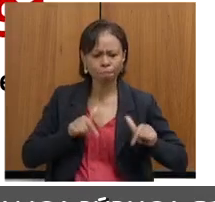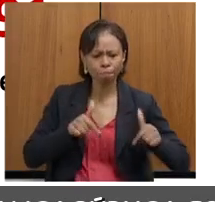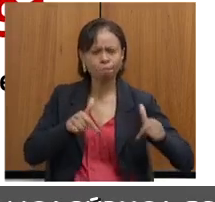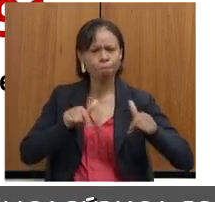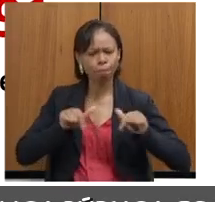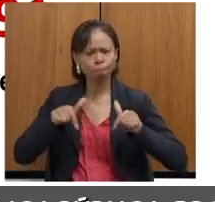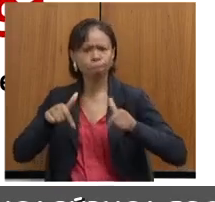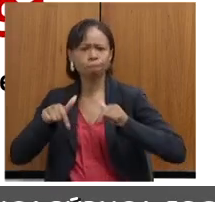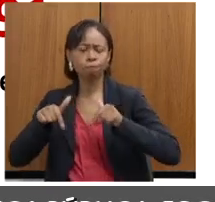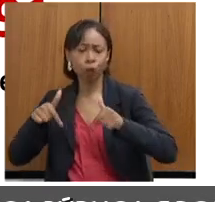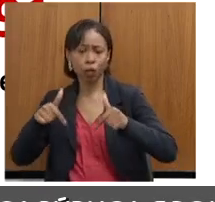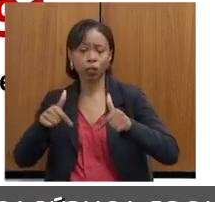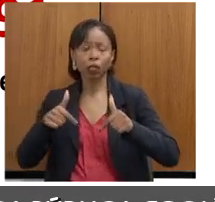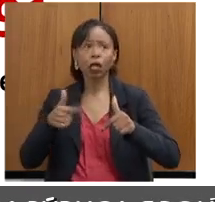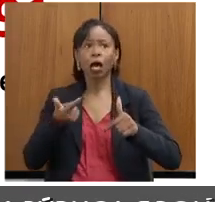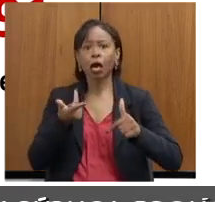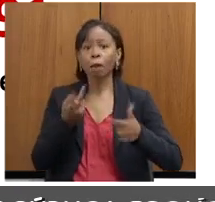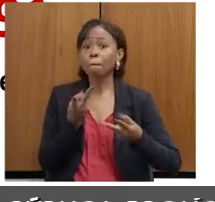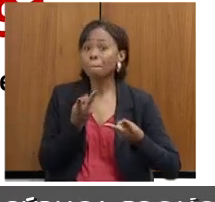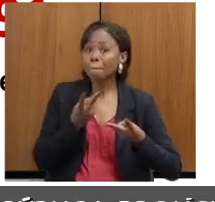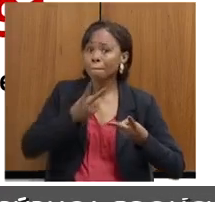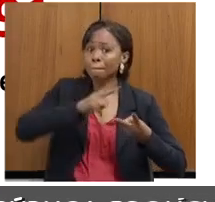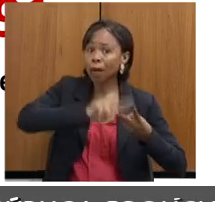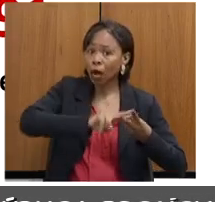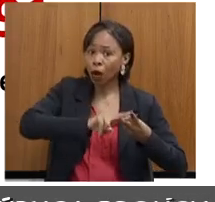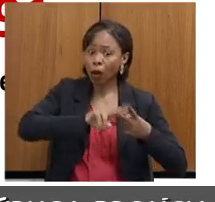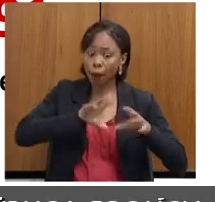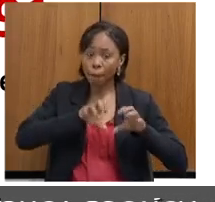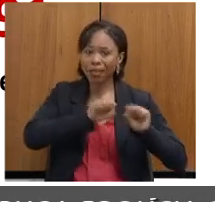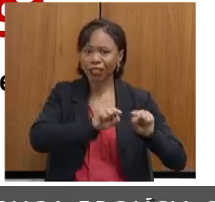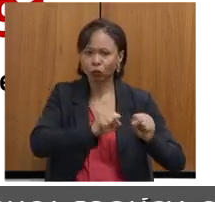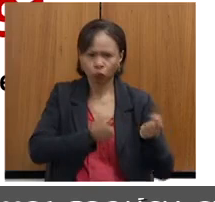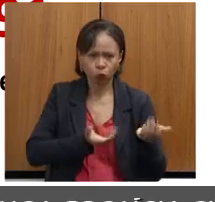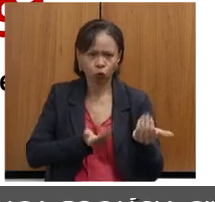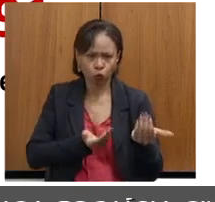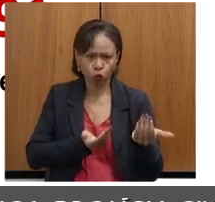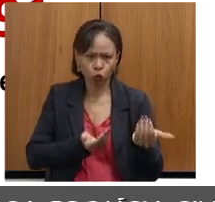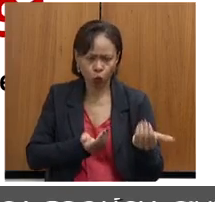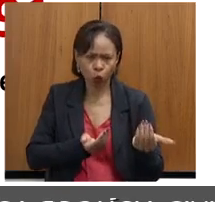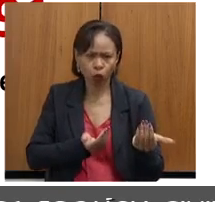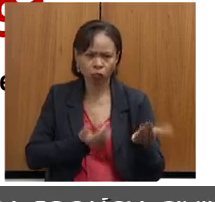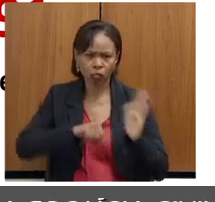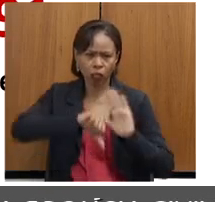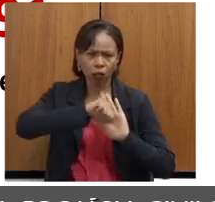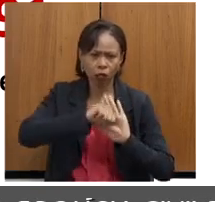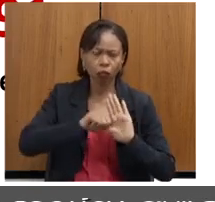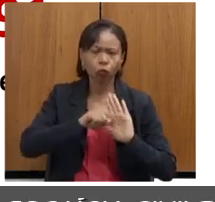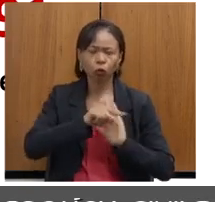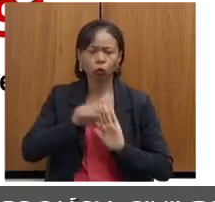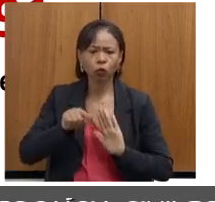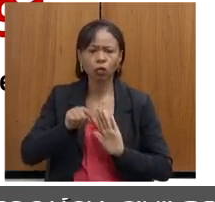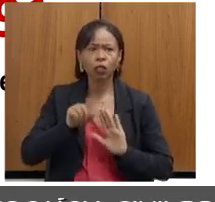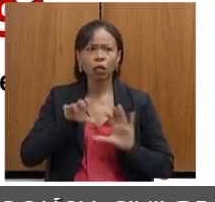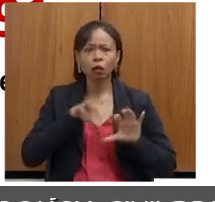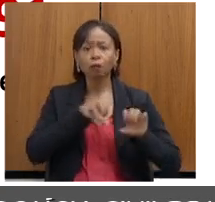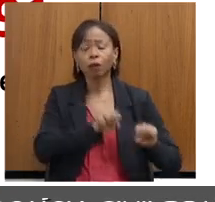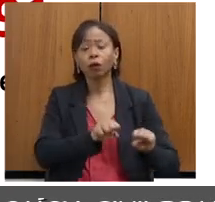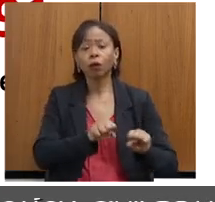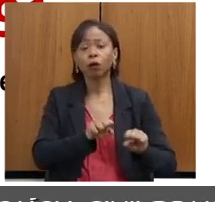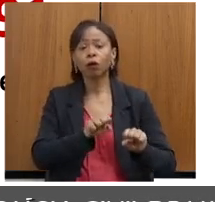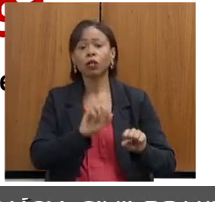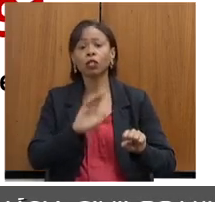somente prisões e apreensões de adolescentes e trânsito infratores foram